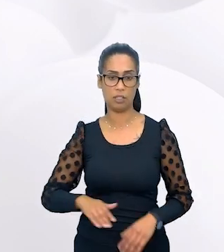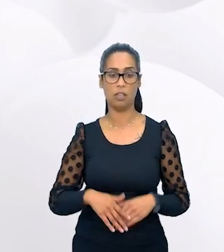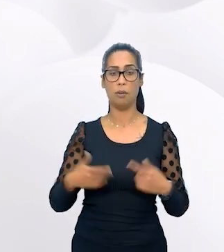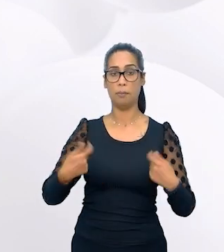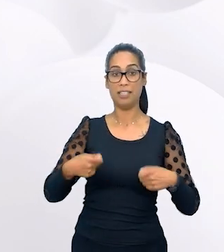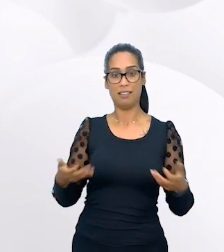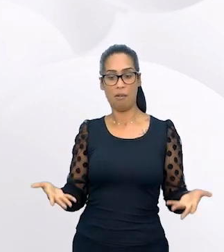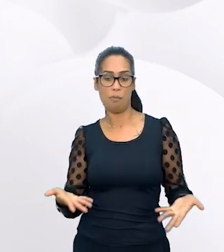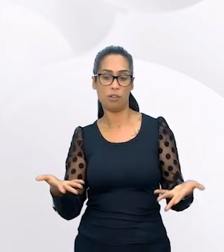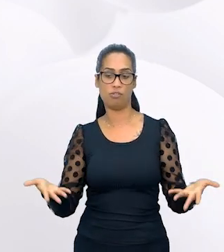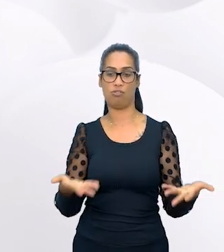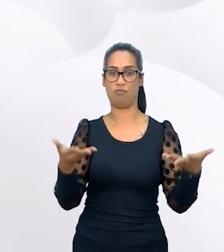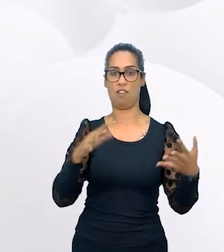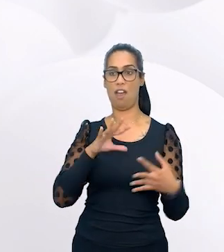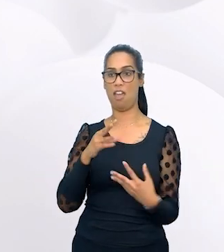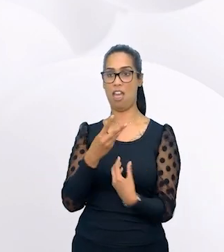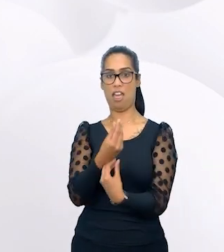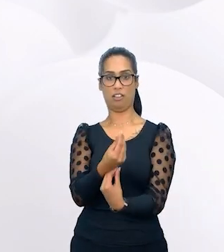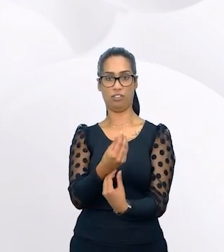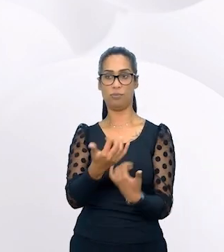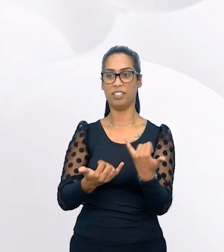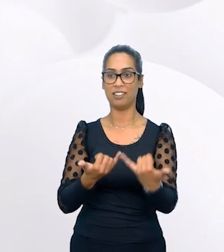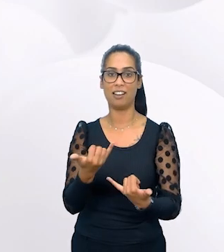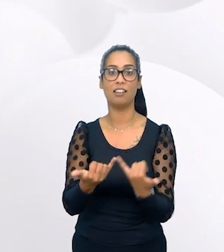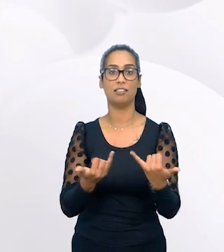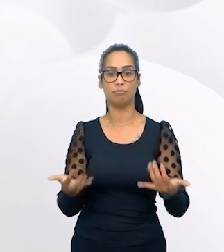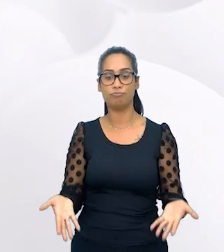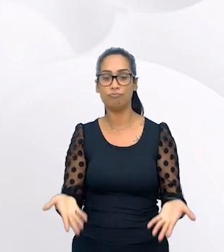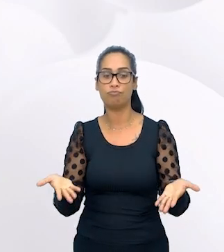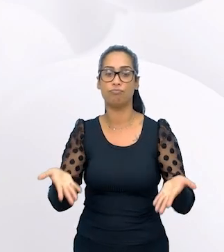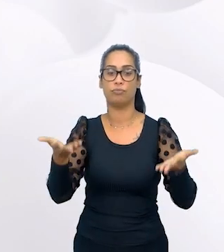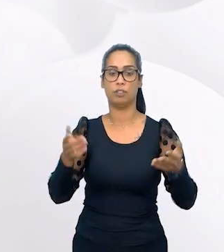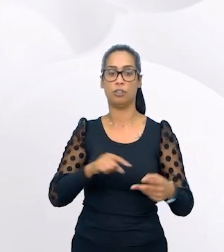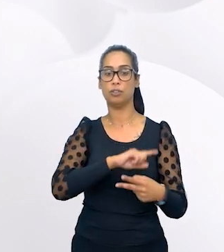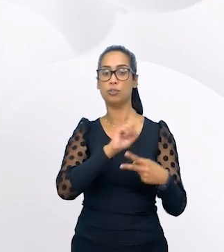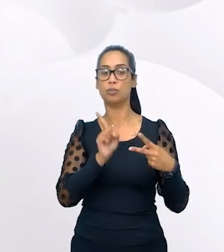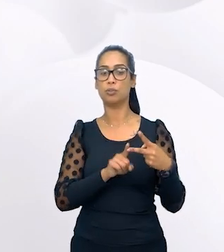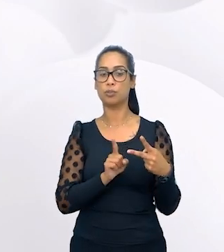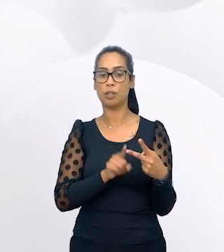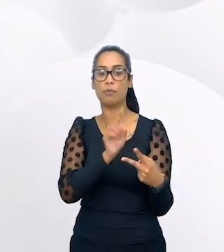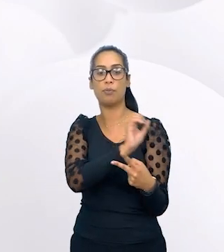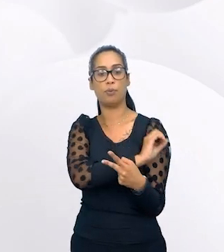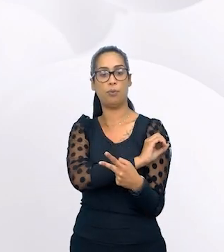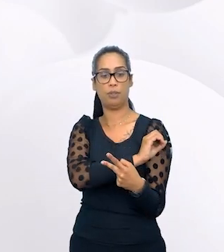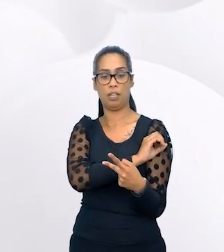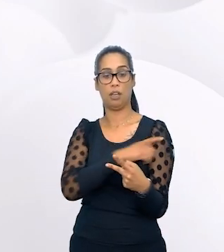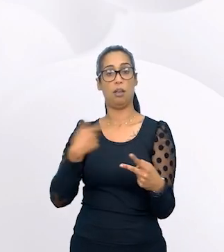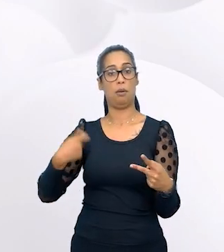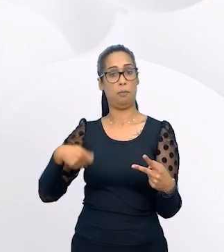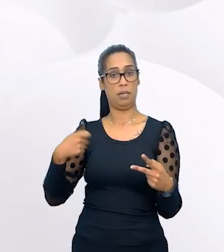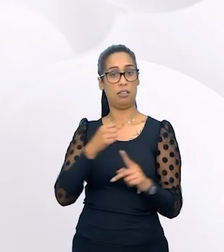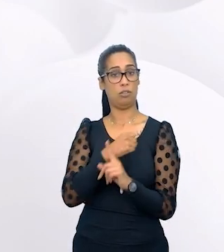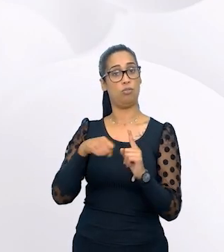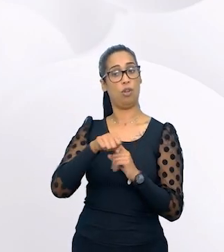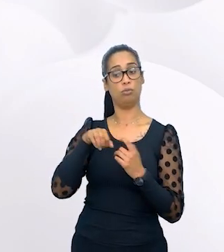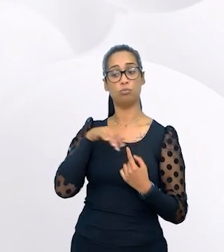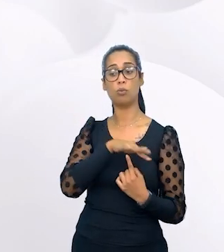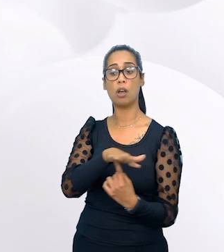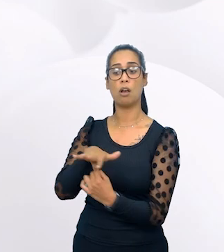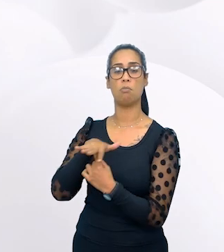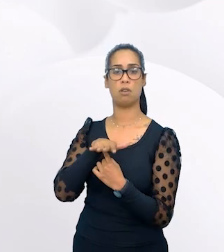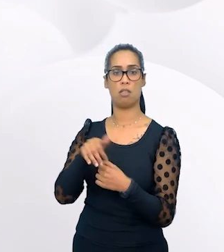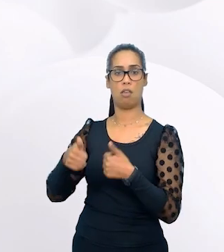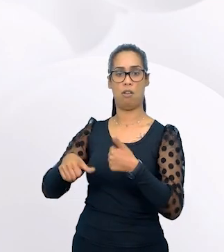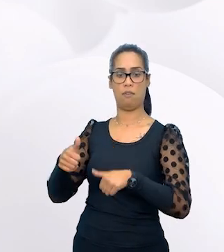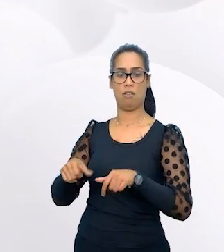arte, educação ambiental. No fundamental, que é estimular o mapeamento de problemas socioambientais locais e